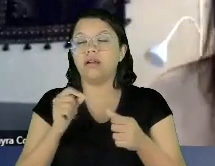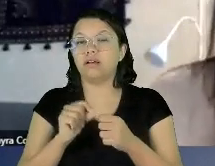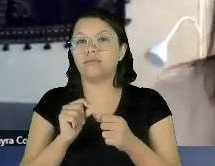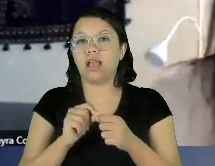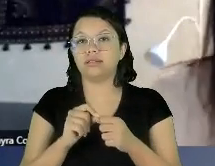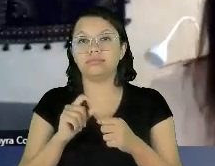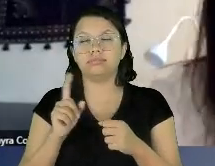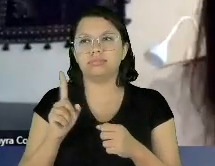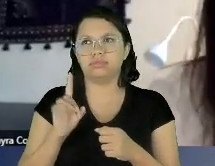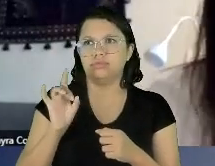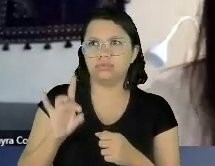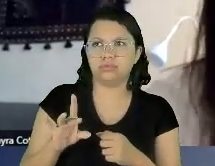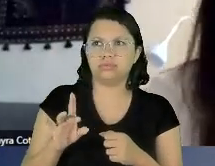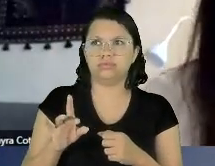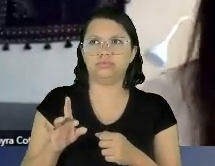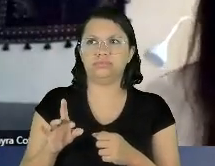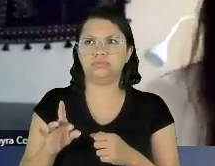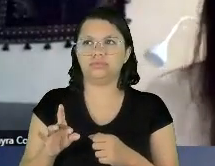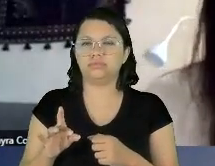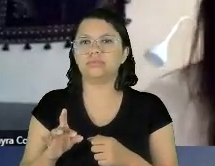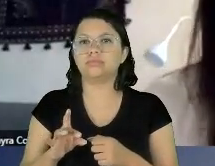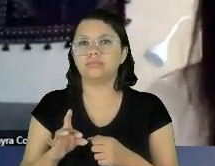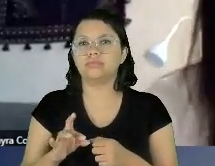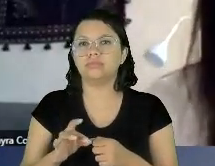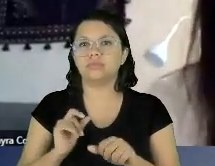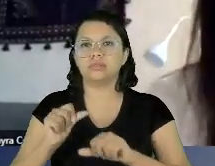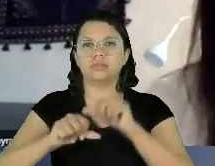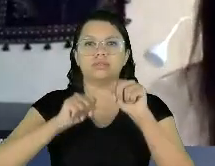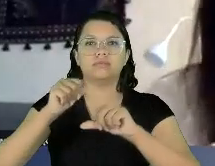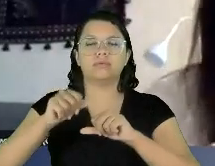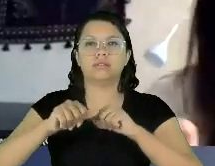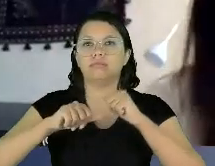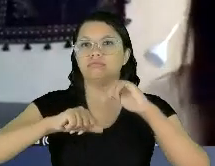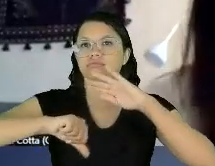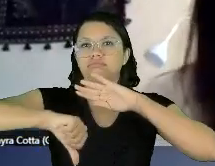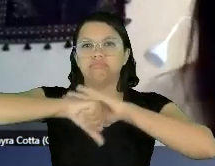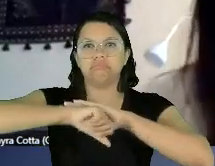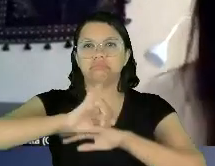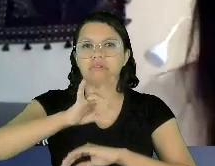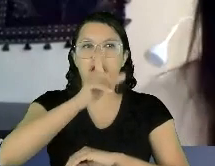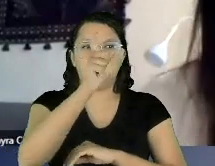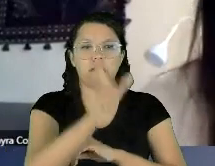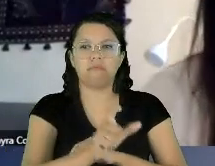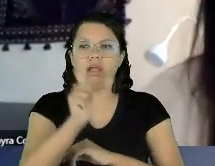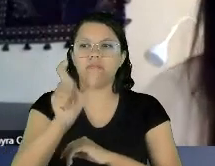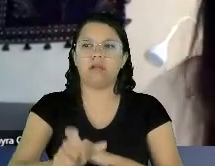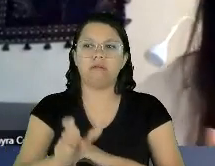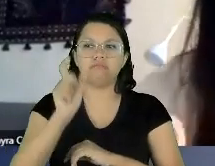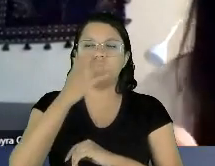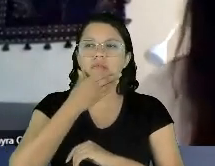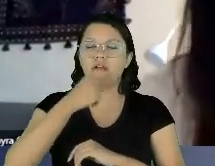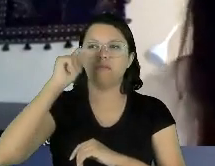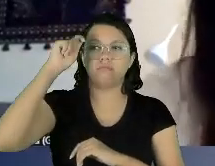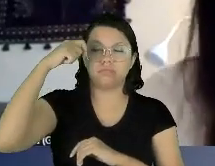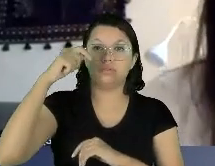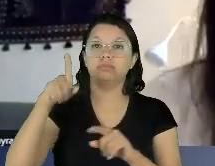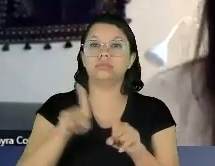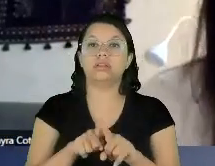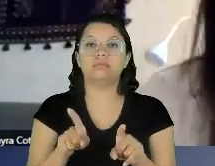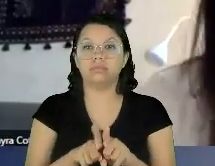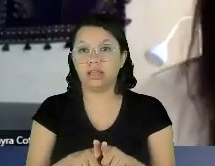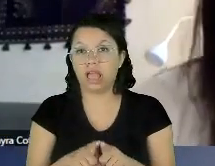da forma seletiva como atua, não apenas acaba criminalizando apenas homens negros, como pode